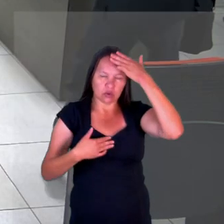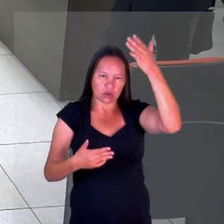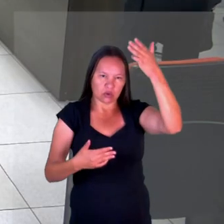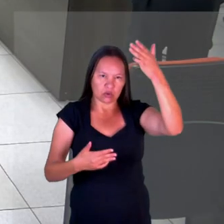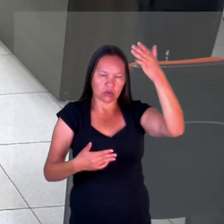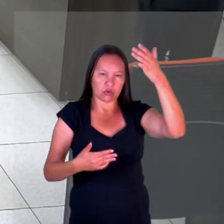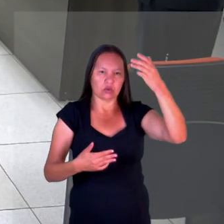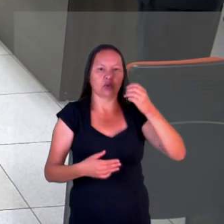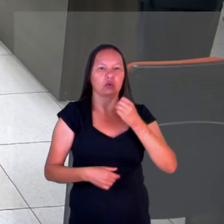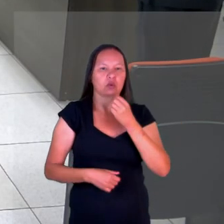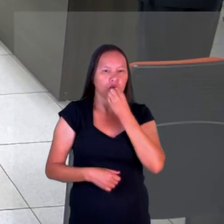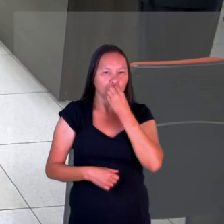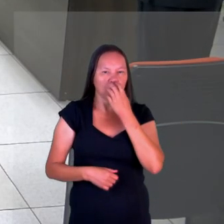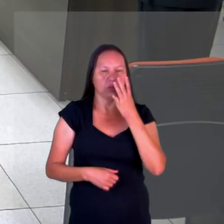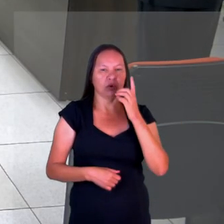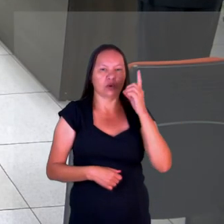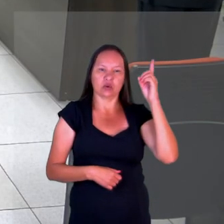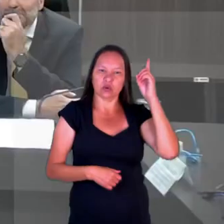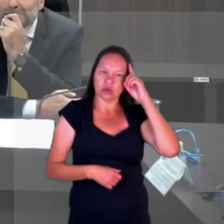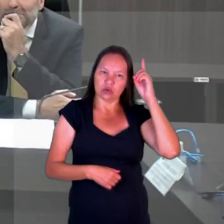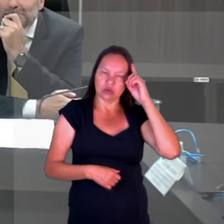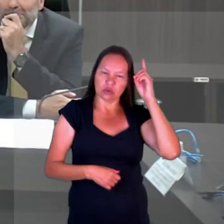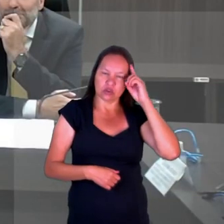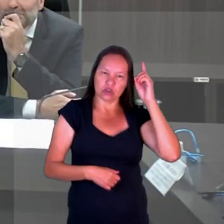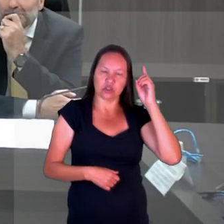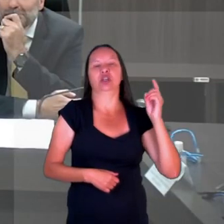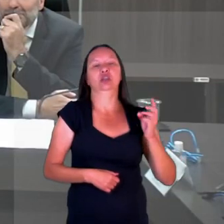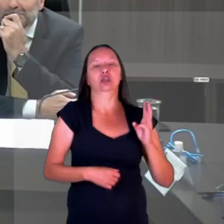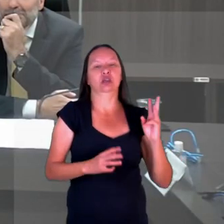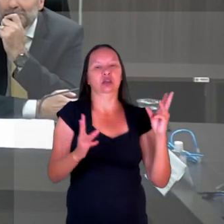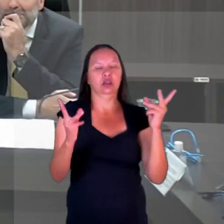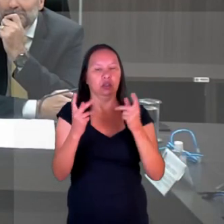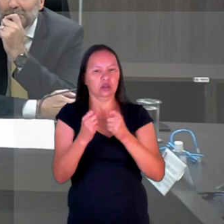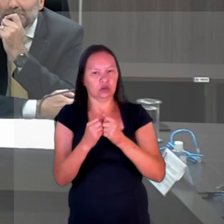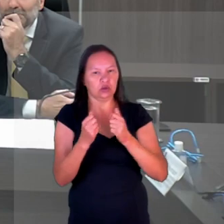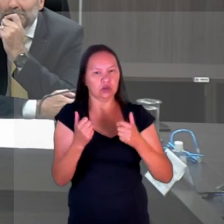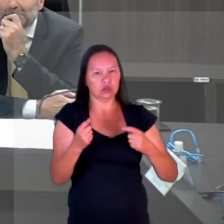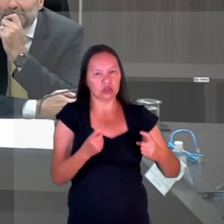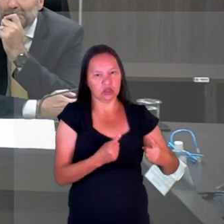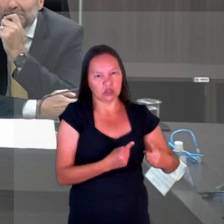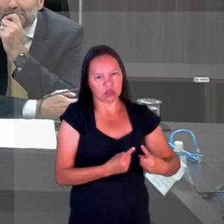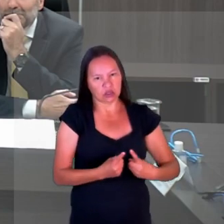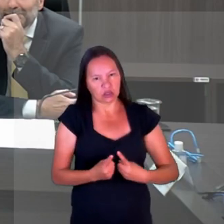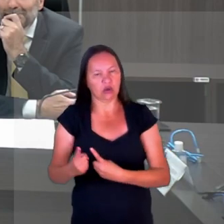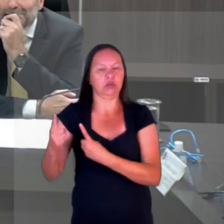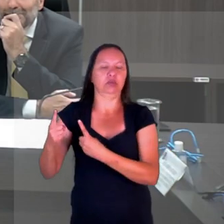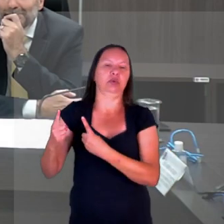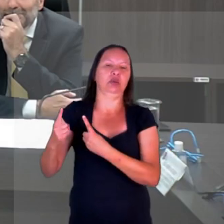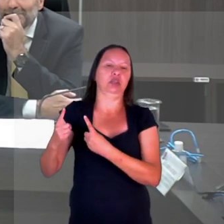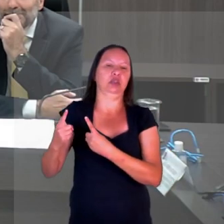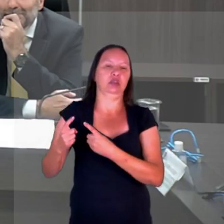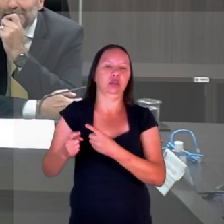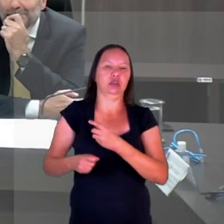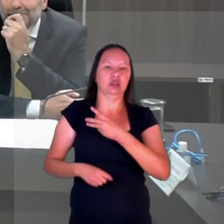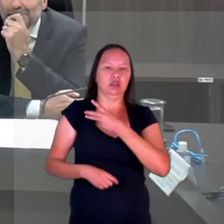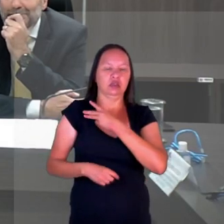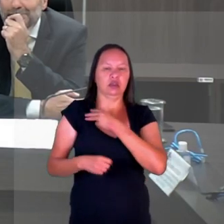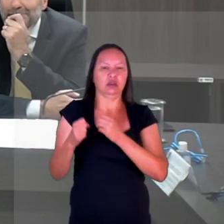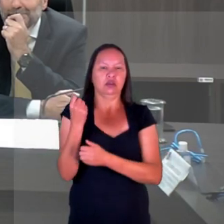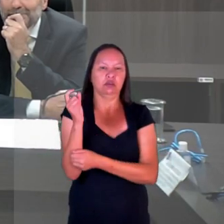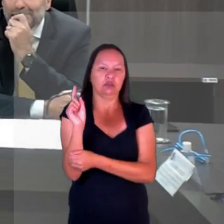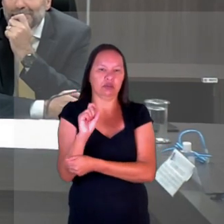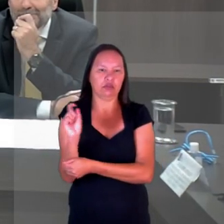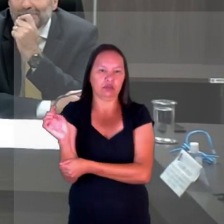dia a todos que nos acompanham presencial e virtualmente queria saudar Dr Andreia Teixeira de Souza Nossa